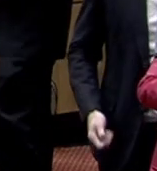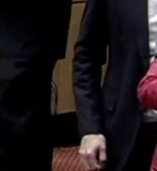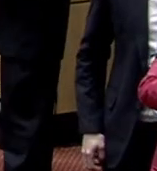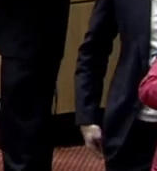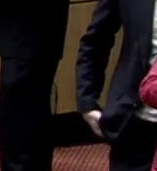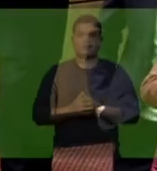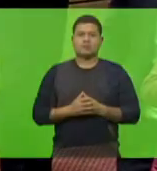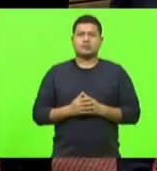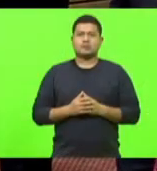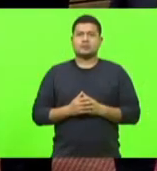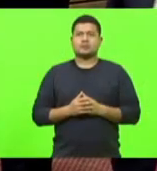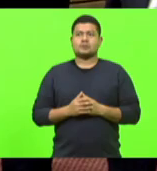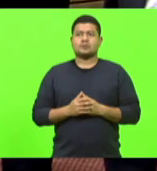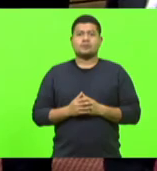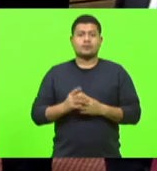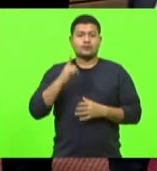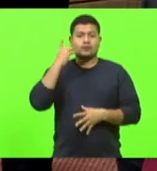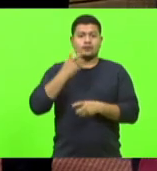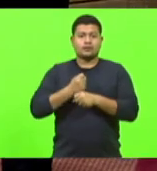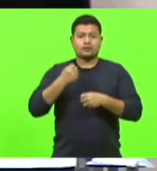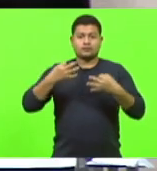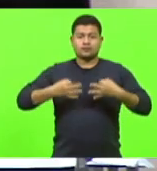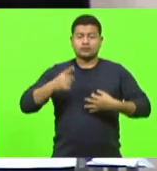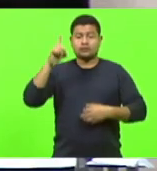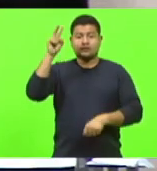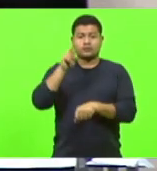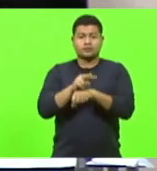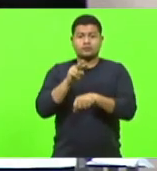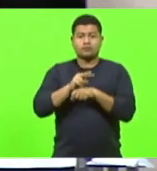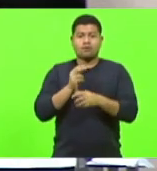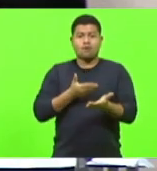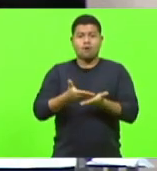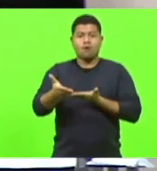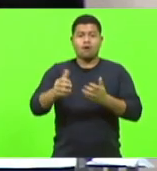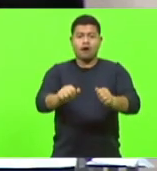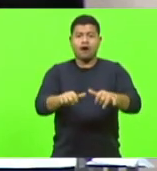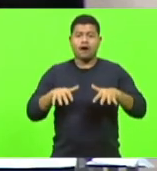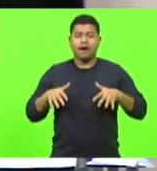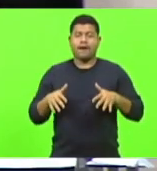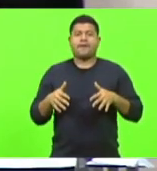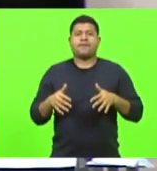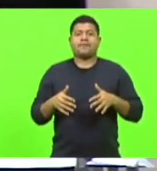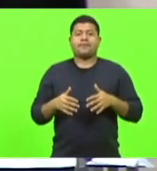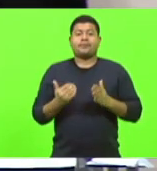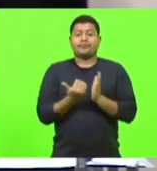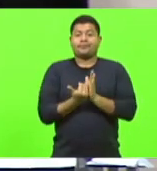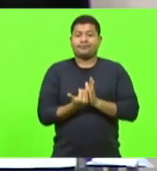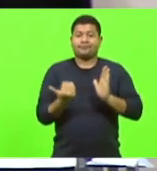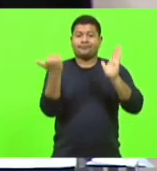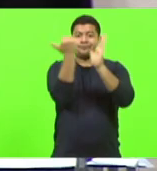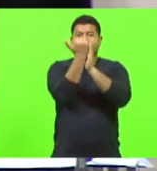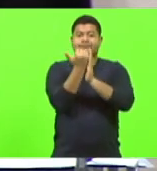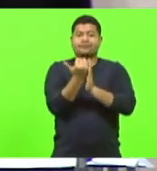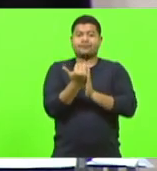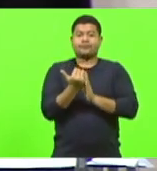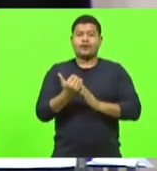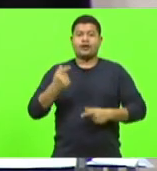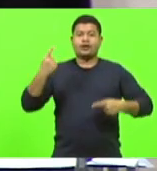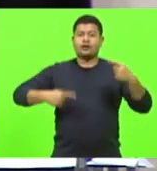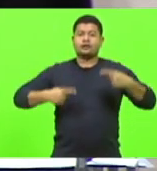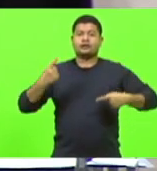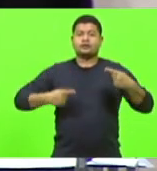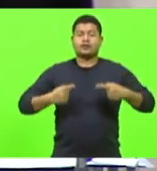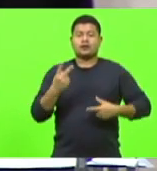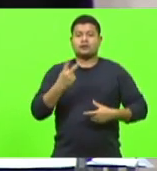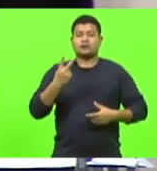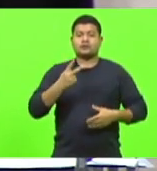em havendo ocorre regimentais sob a proteção de Deus declaro aberta a presente seção extra ordinária para deliberar no